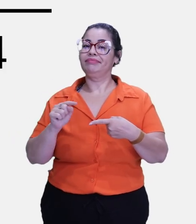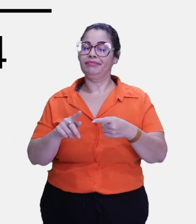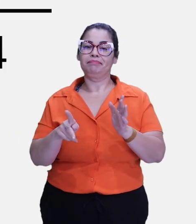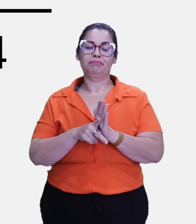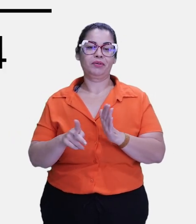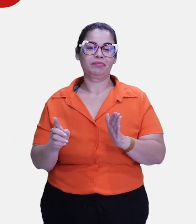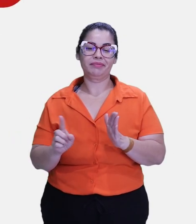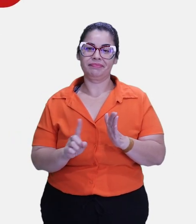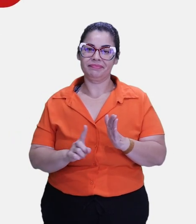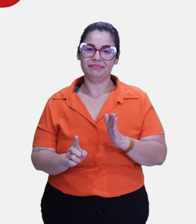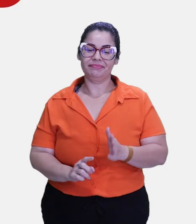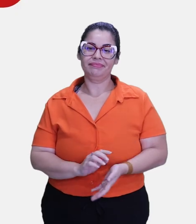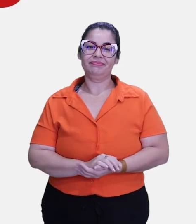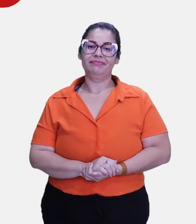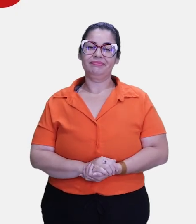dividido.